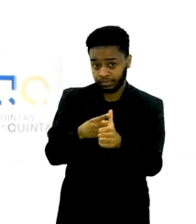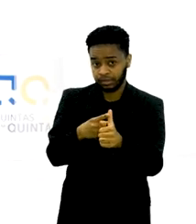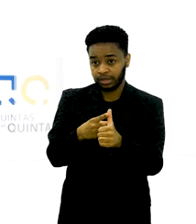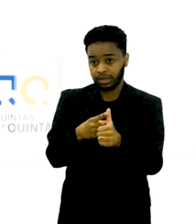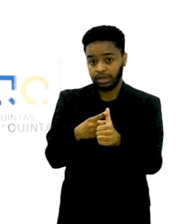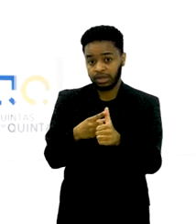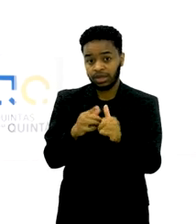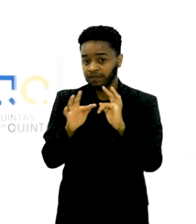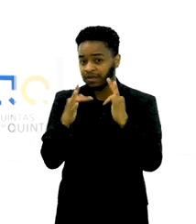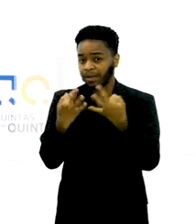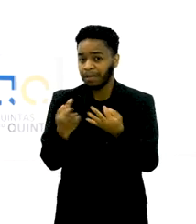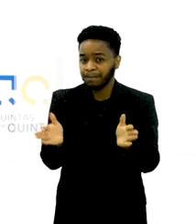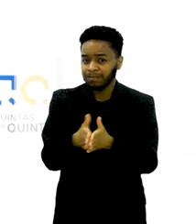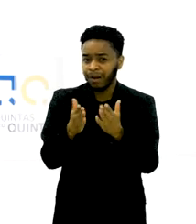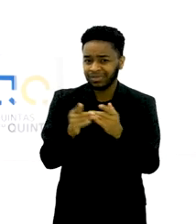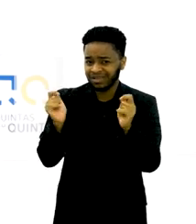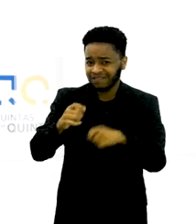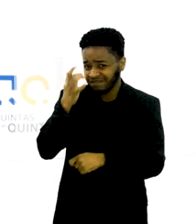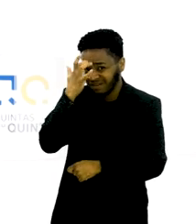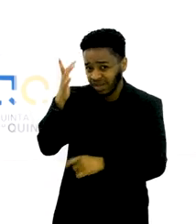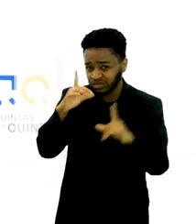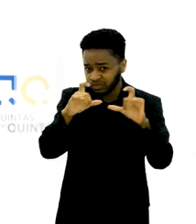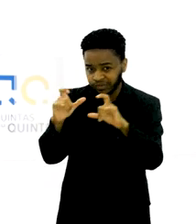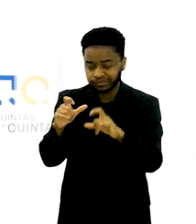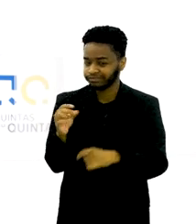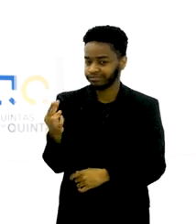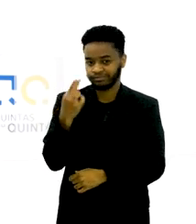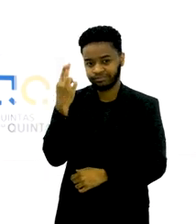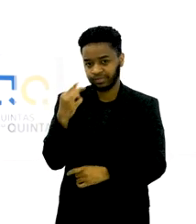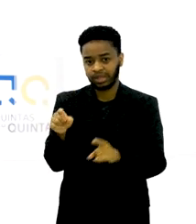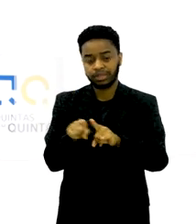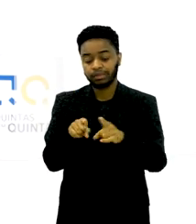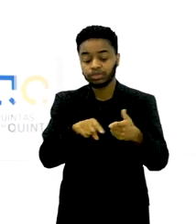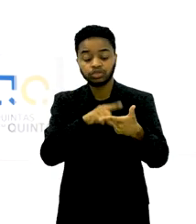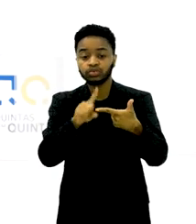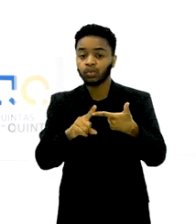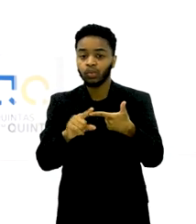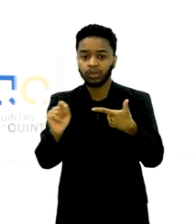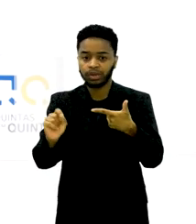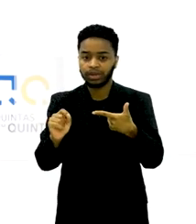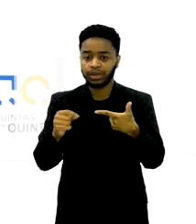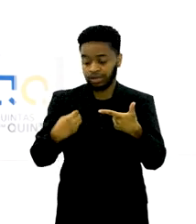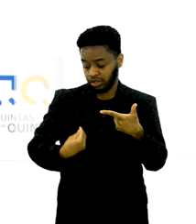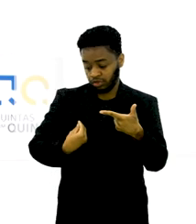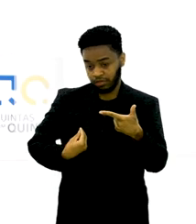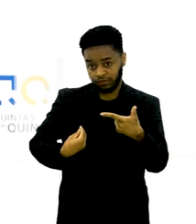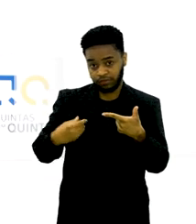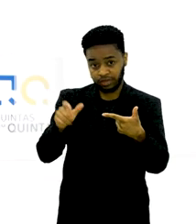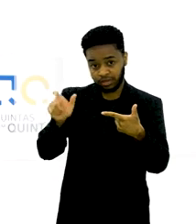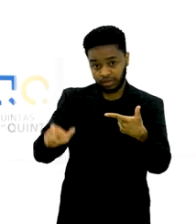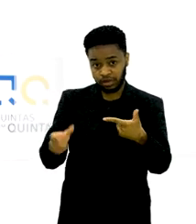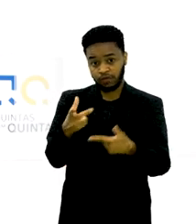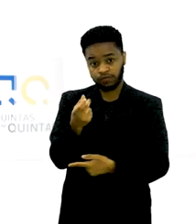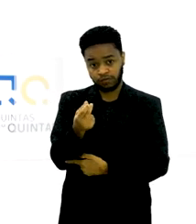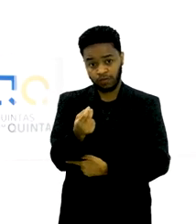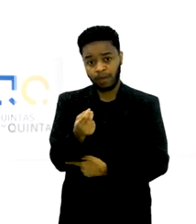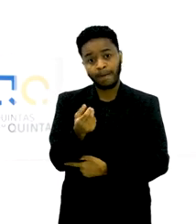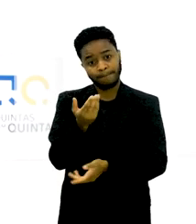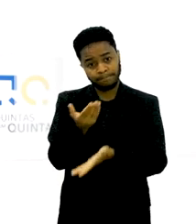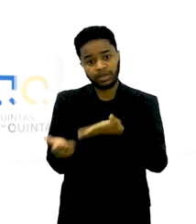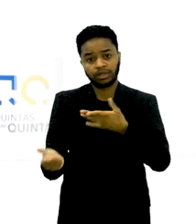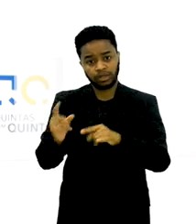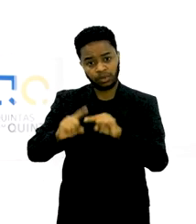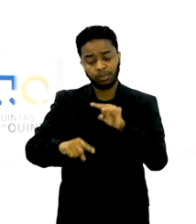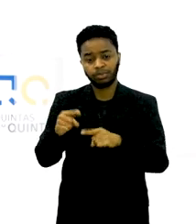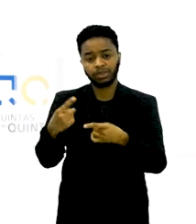pras famílias pobres tirar uma foto não era nada fácil segundo Porque durante a vida do meu avô teve um momento que ele perdeu